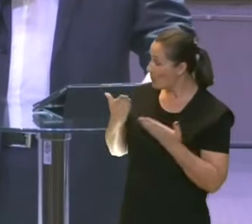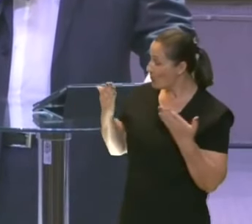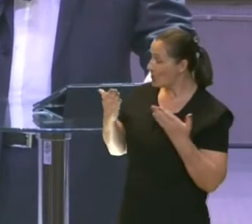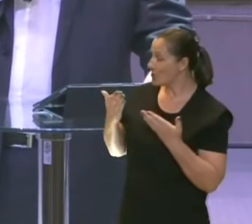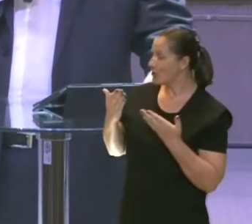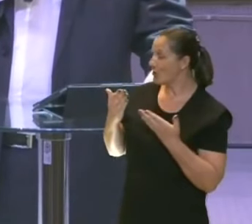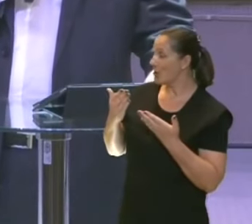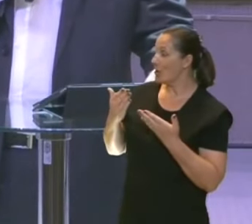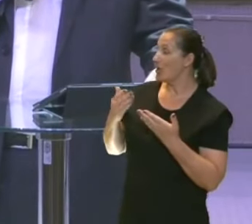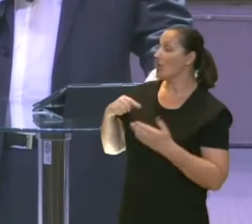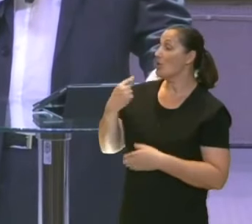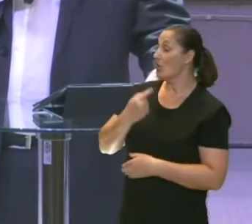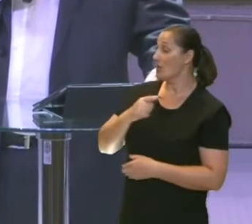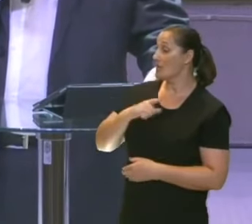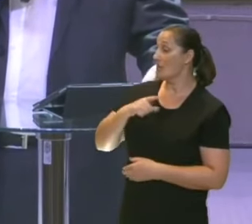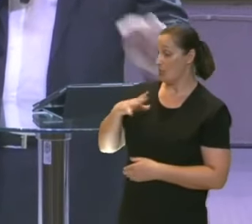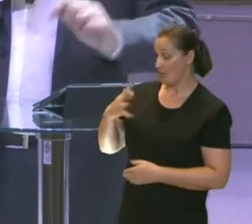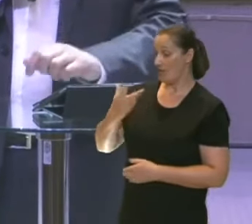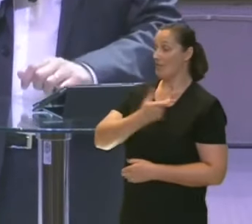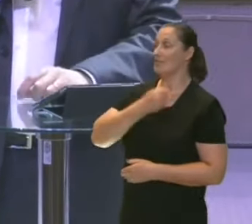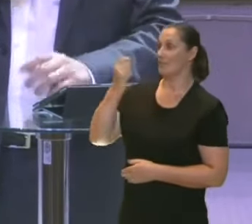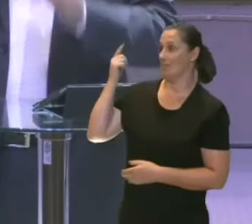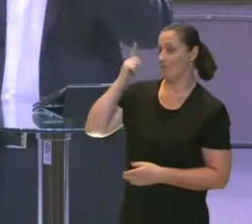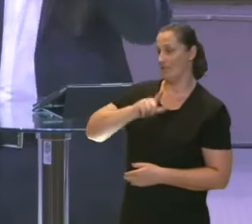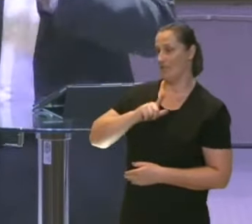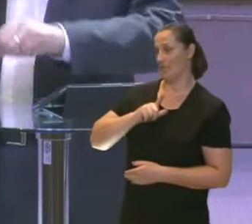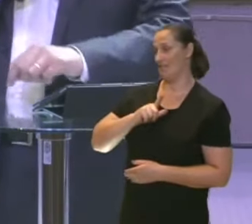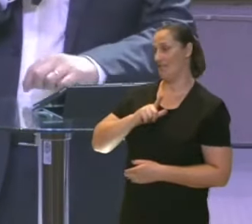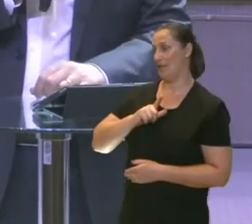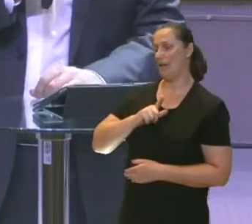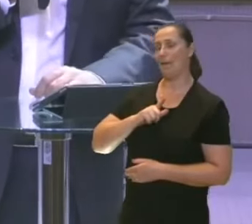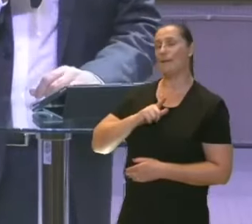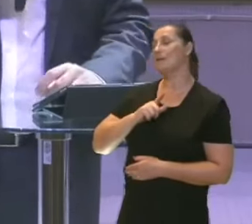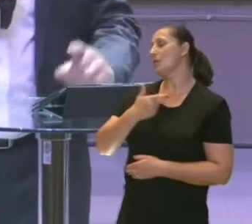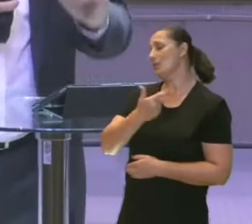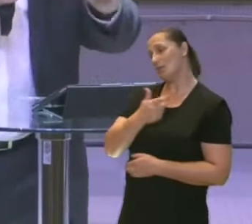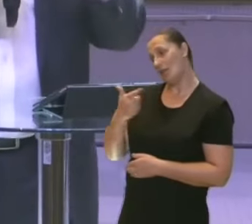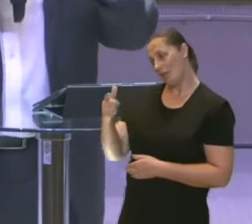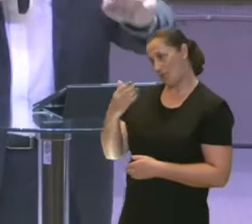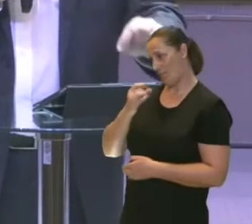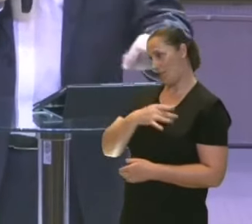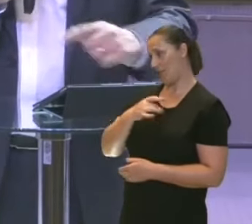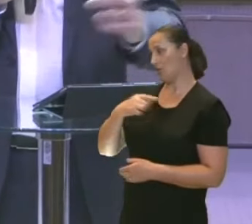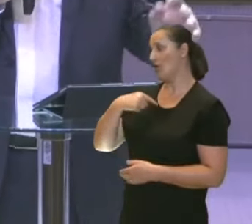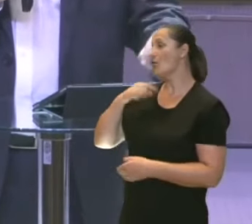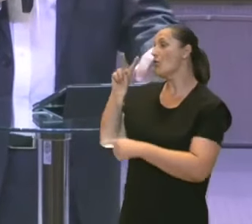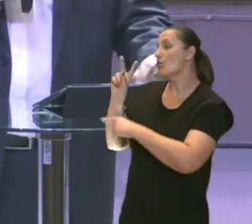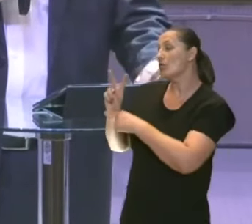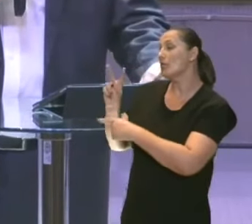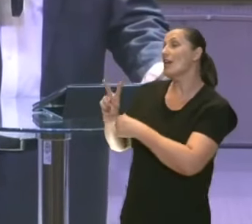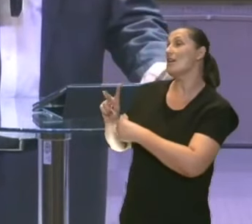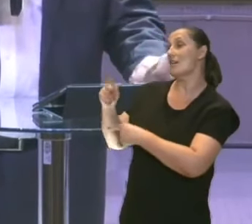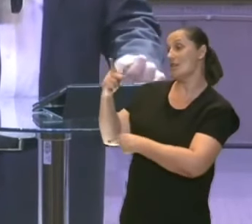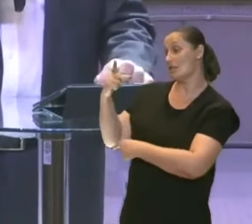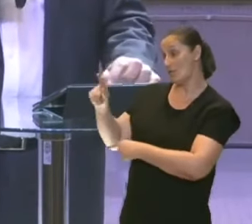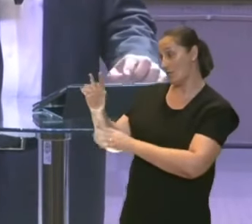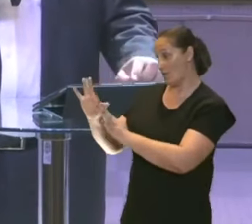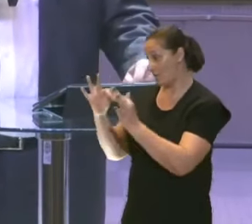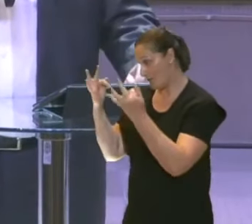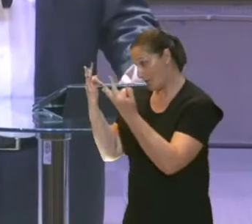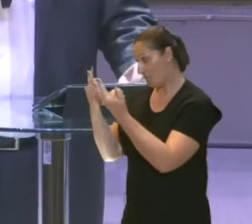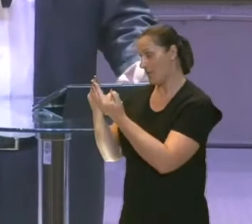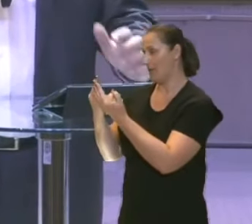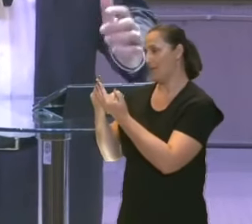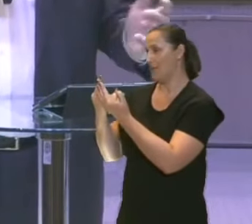é, salvar a vida de muita gente. Não tenham medo, eu cuidarei de vocês e dos seus filhos. E assim